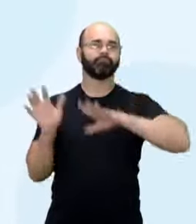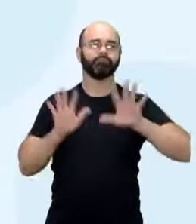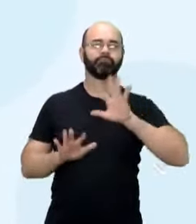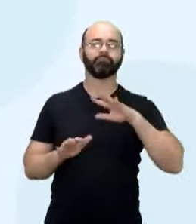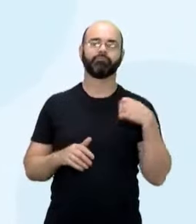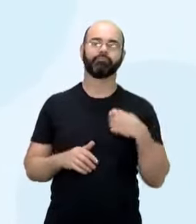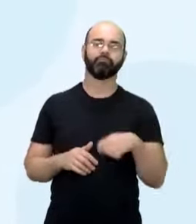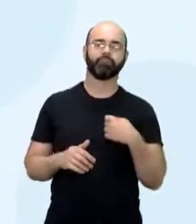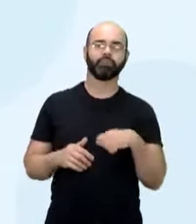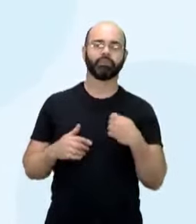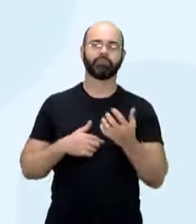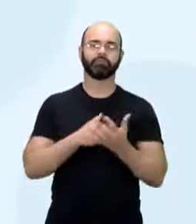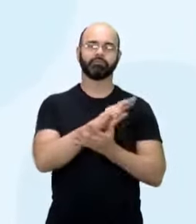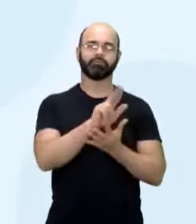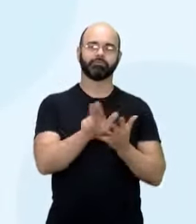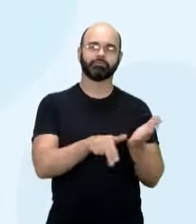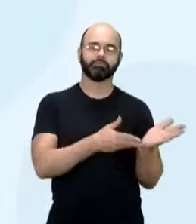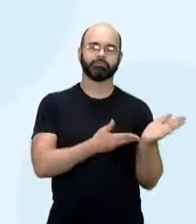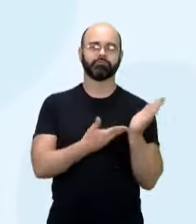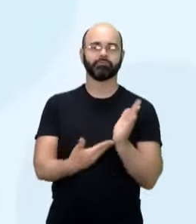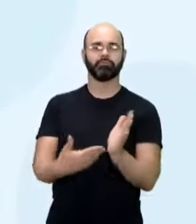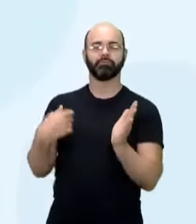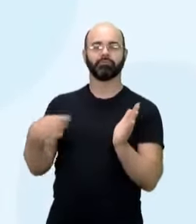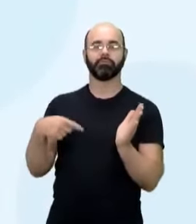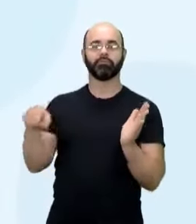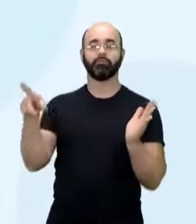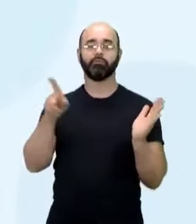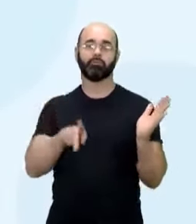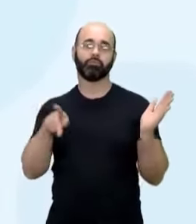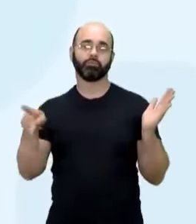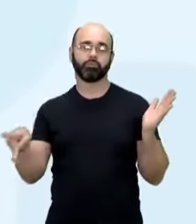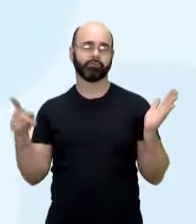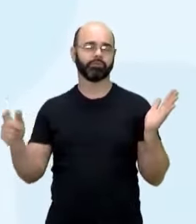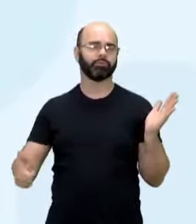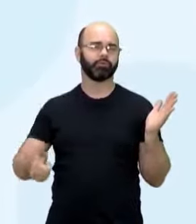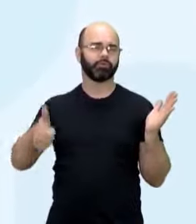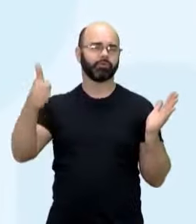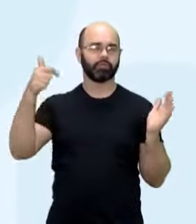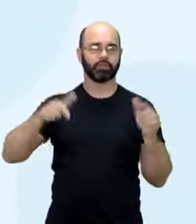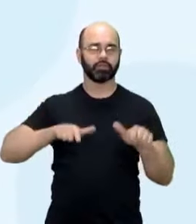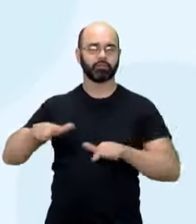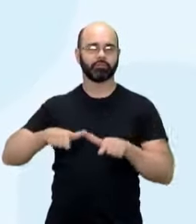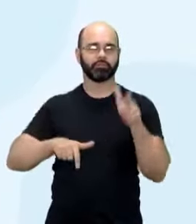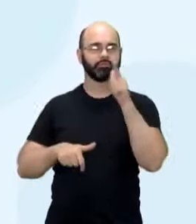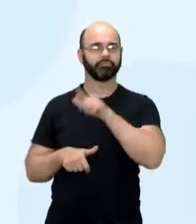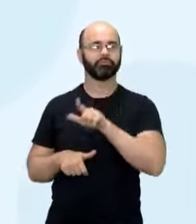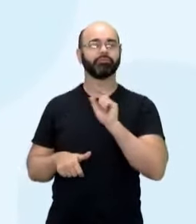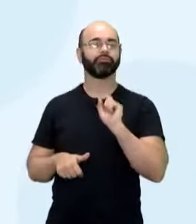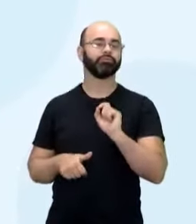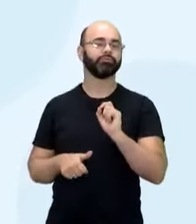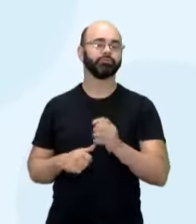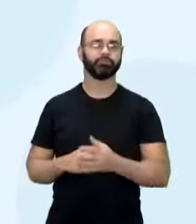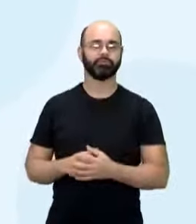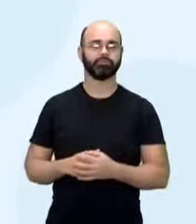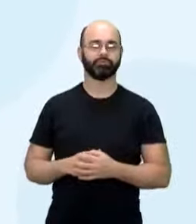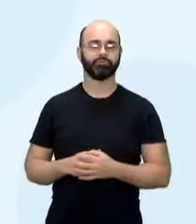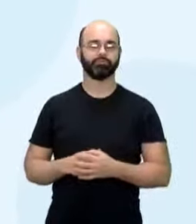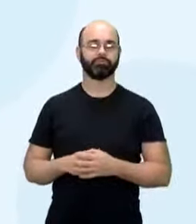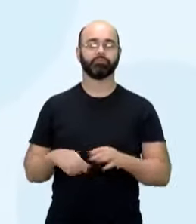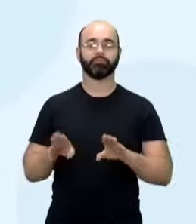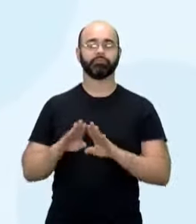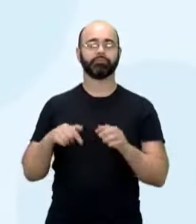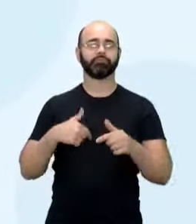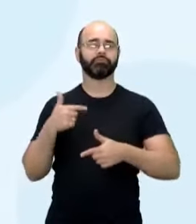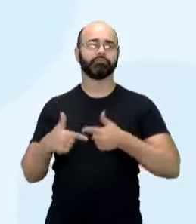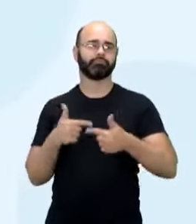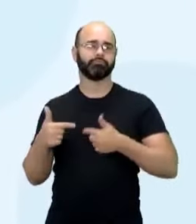recursos que eu preciso garantir para que o professor possa realizar melhor o seu trabalho. E como eu posso realizar